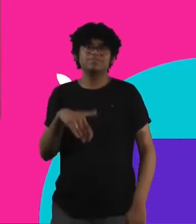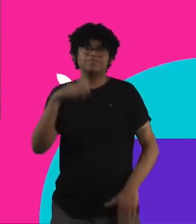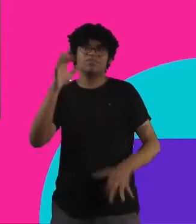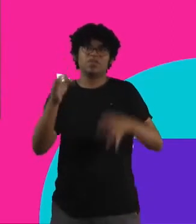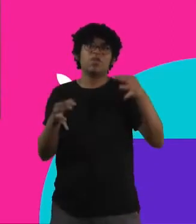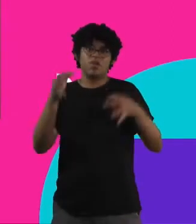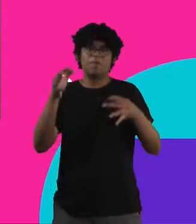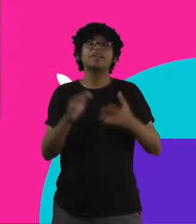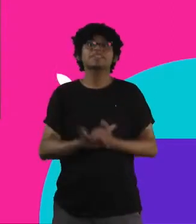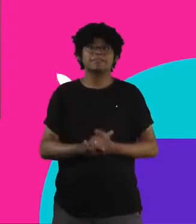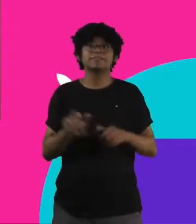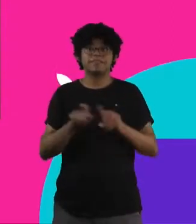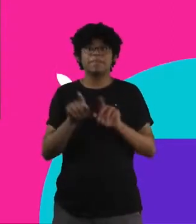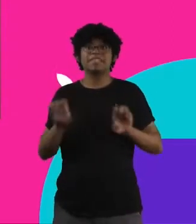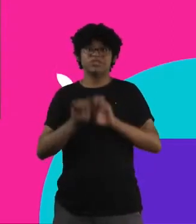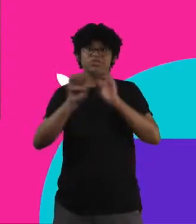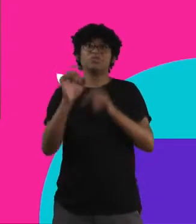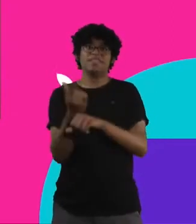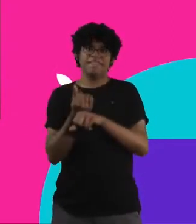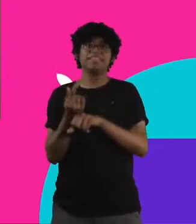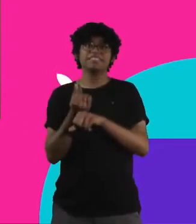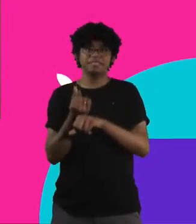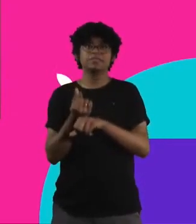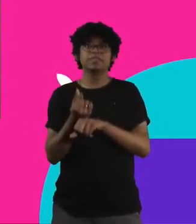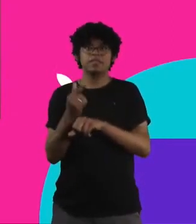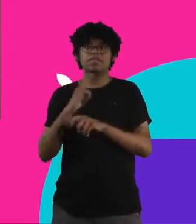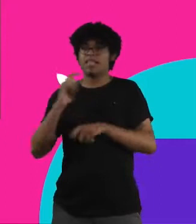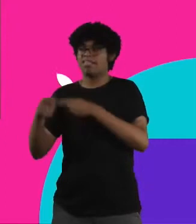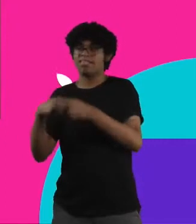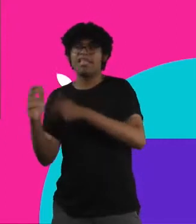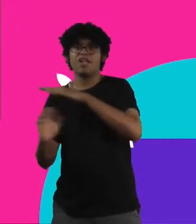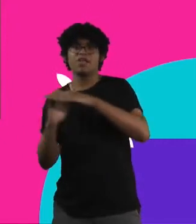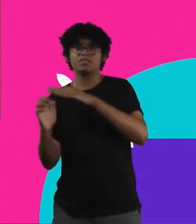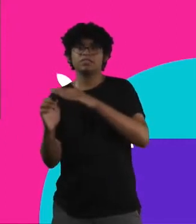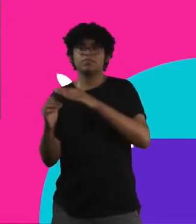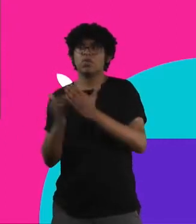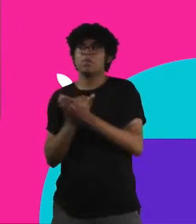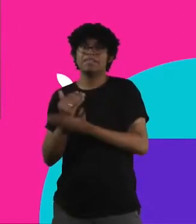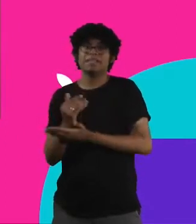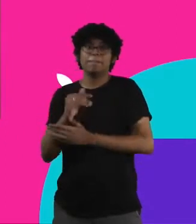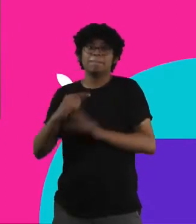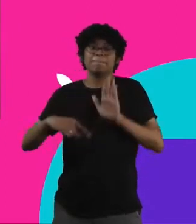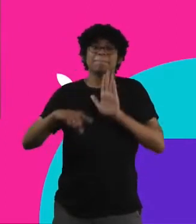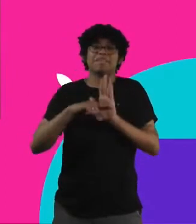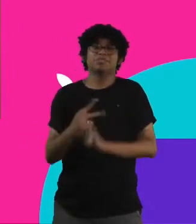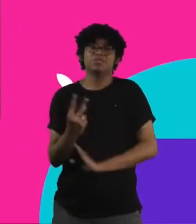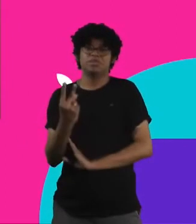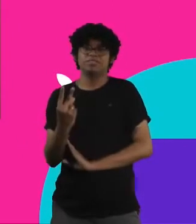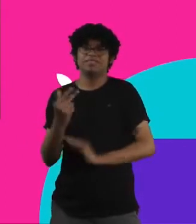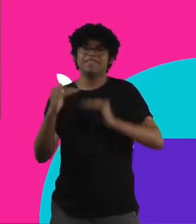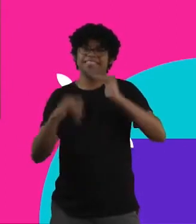questões estruturais financeiras, que muitos desses negócios eles começam ali no que eu chamo de menos dois. Então, a gente começa